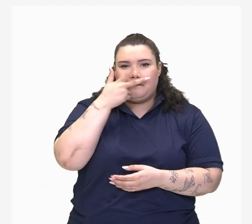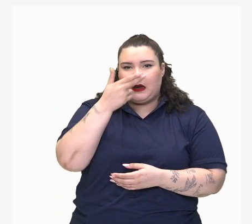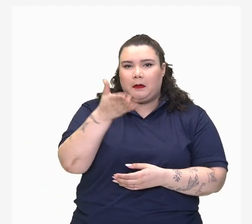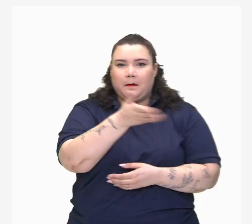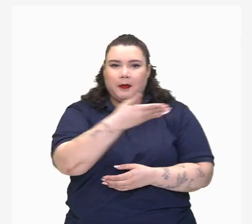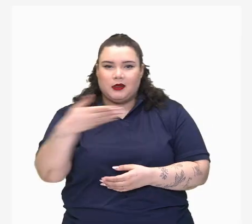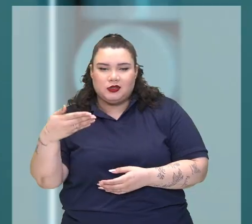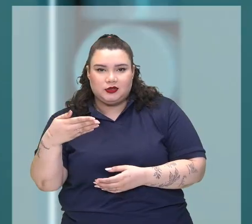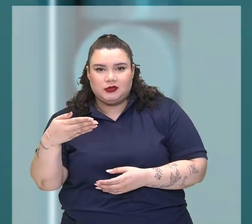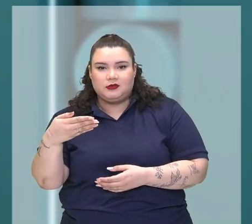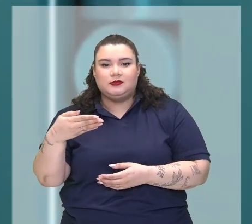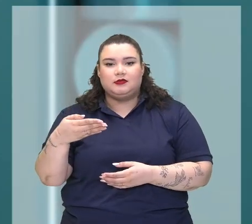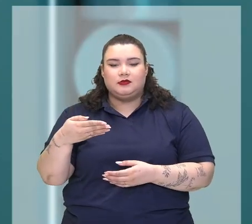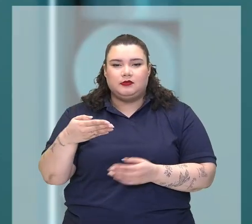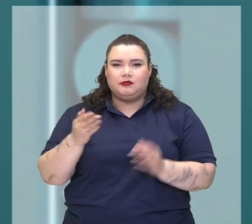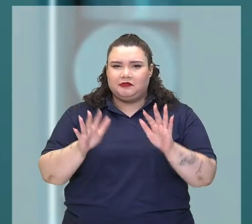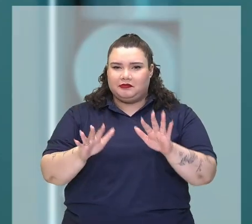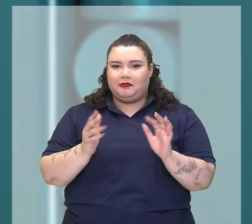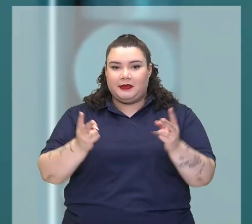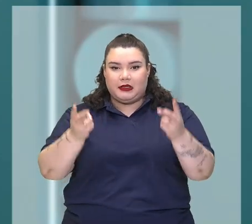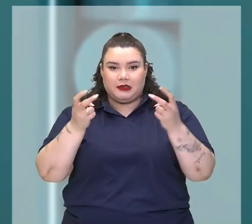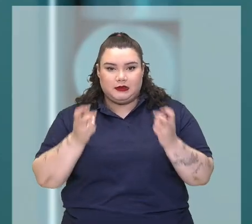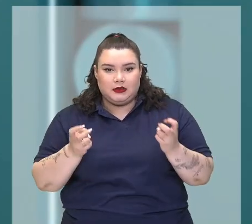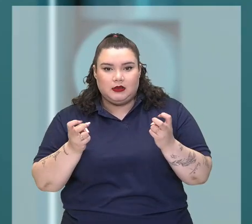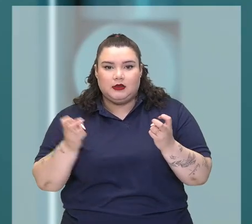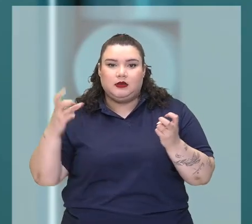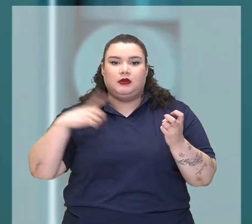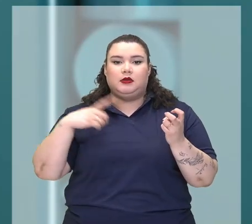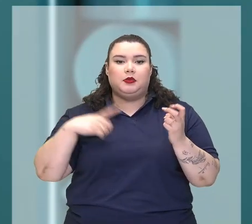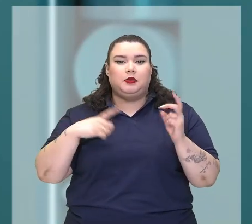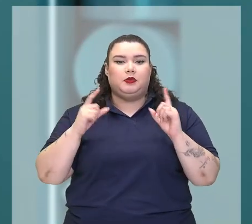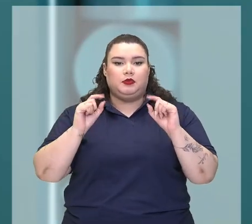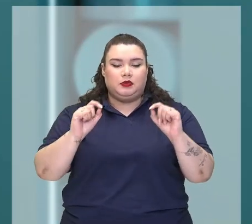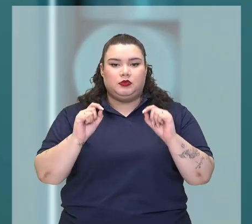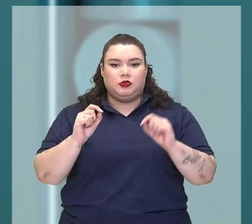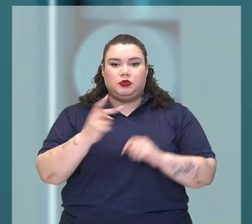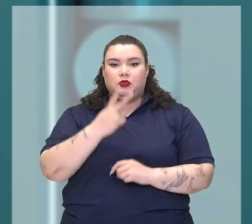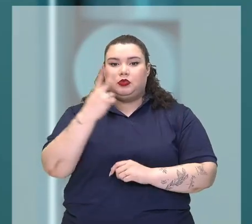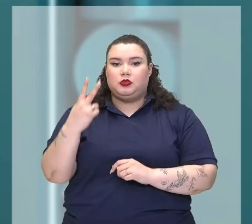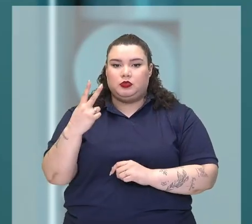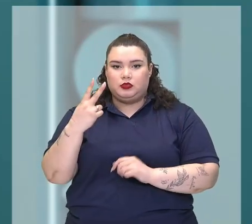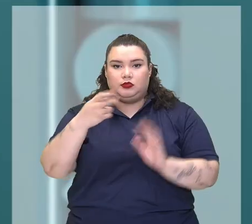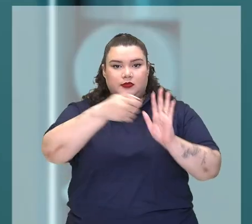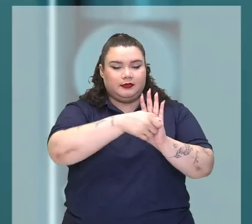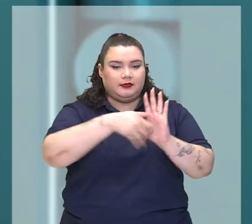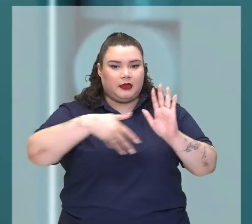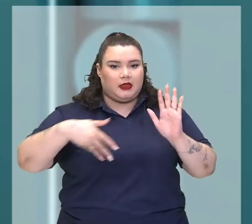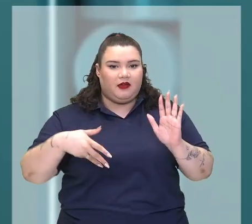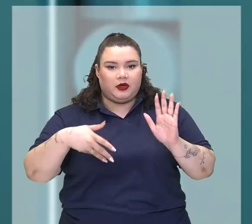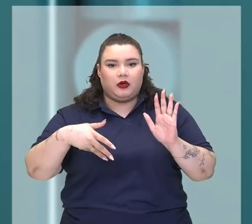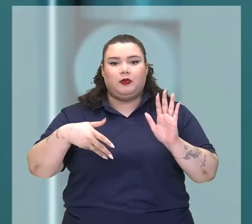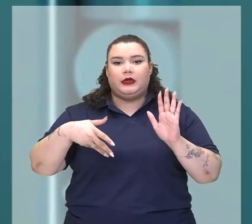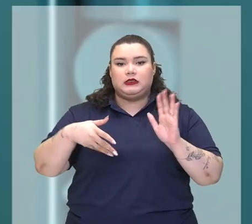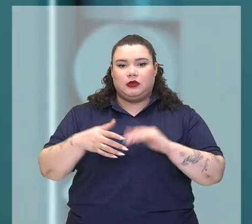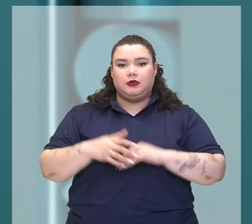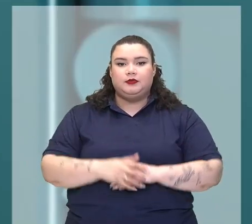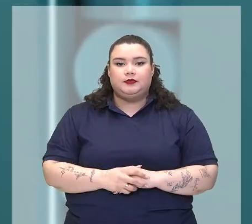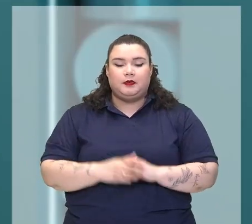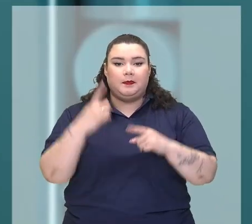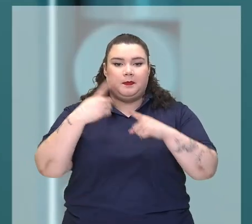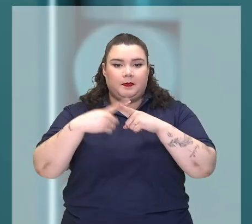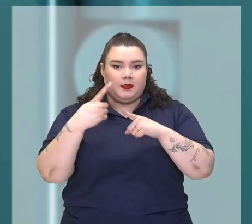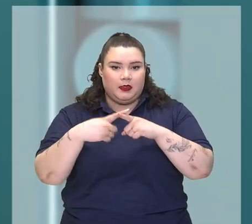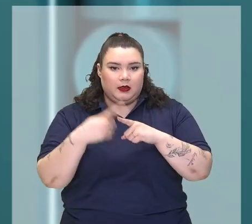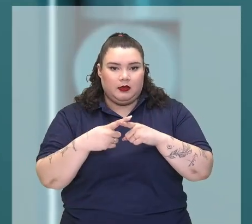que interessante, turma. Aqui nós temos duas figuras de linguagem, porque